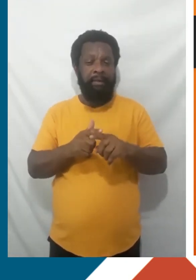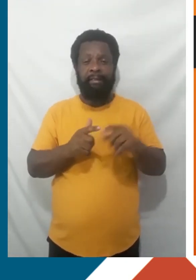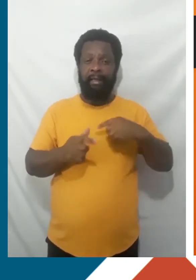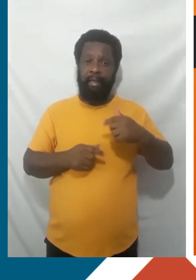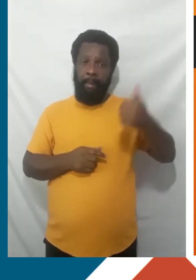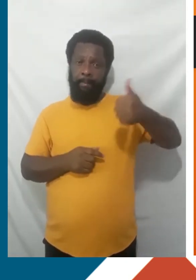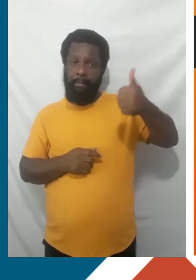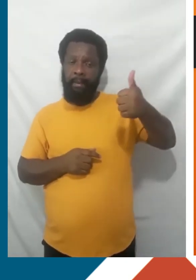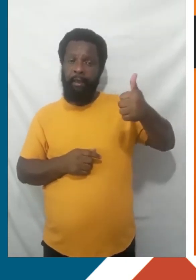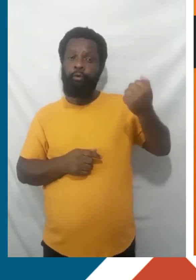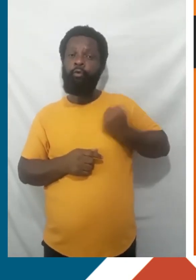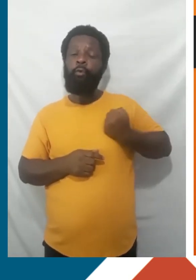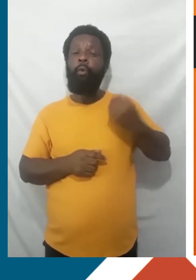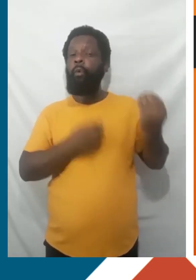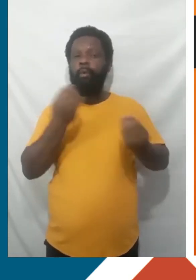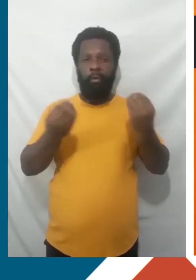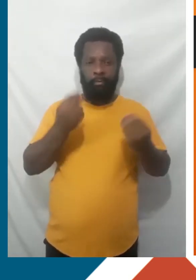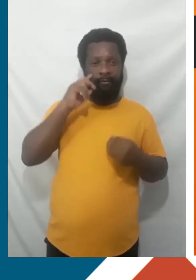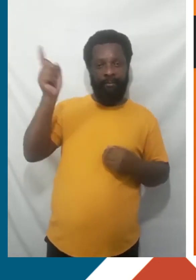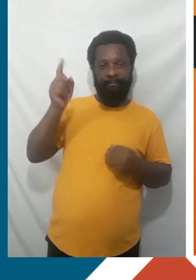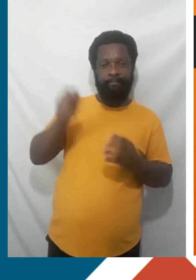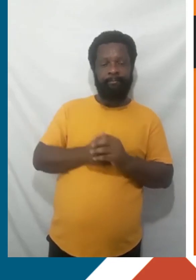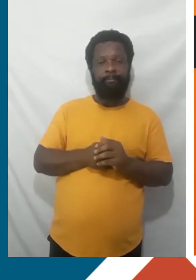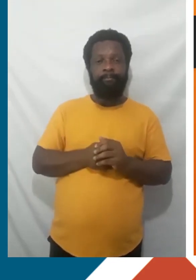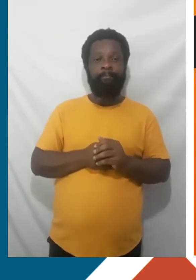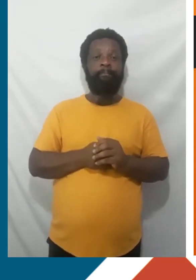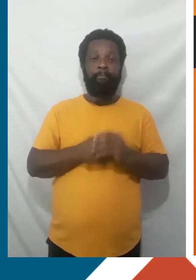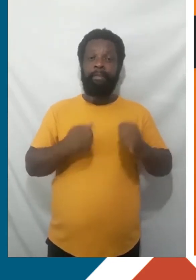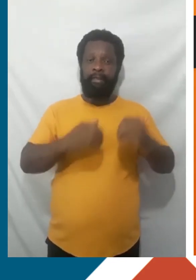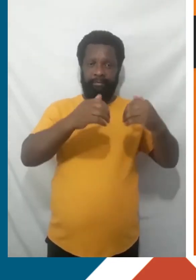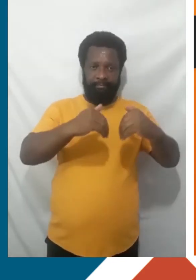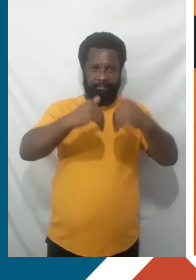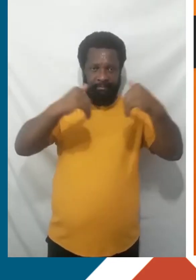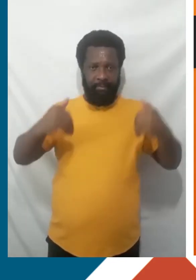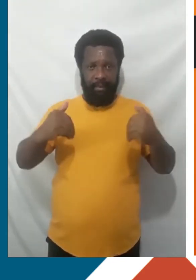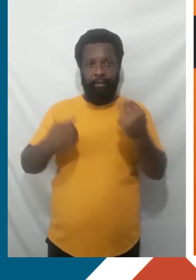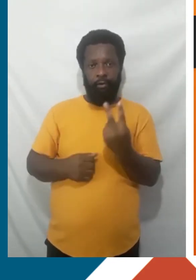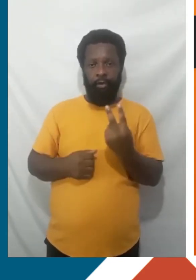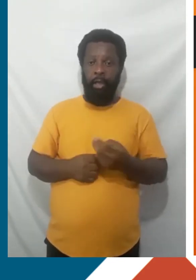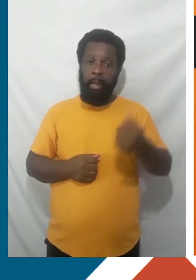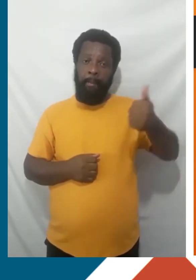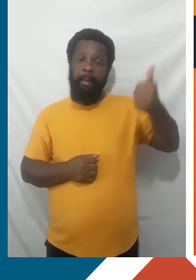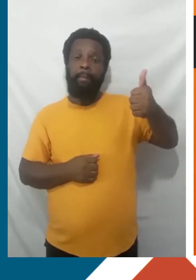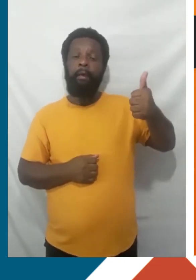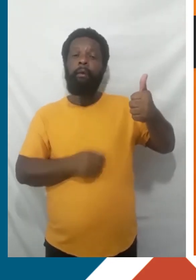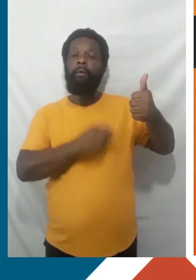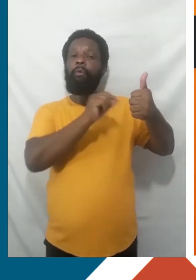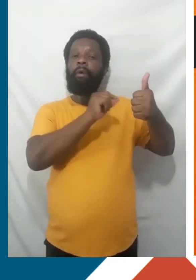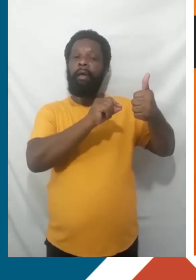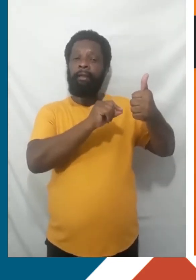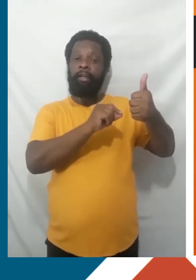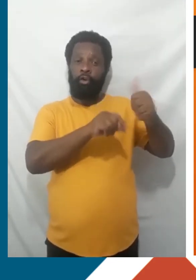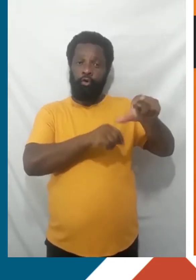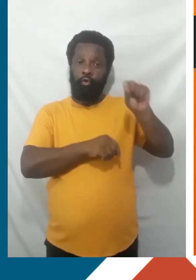problema, precisamos fazer o quê? Dividir em 2 casos. O primeiro caso, onde o primeiro